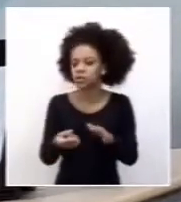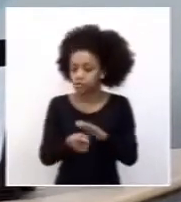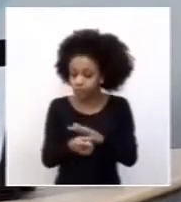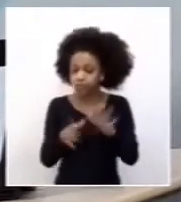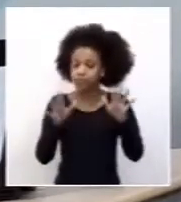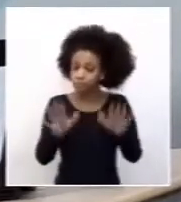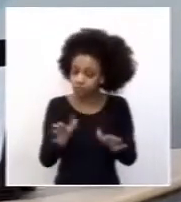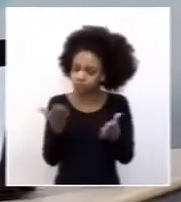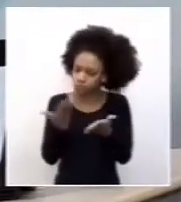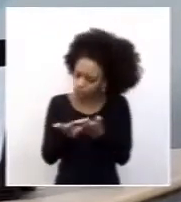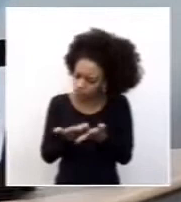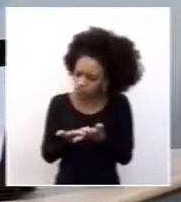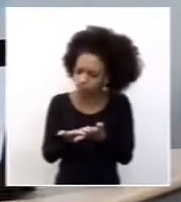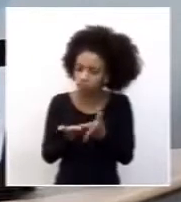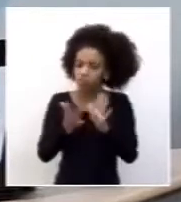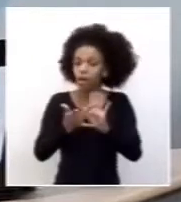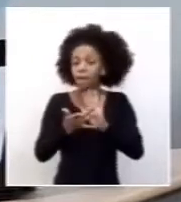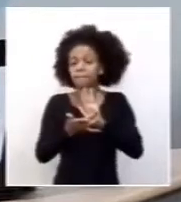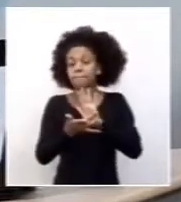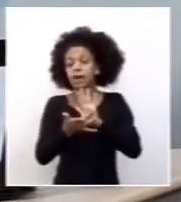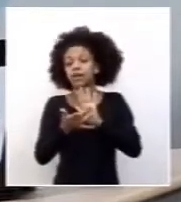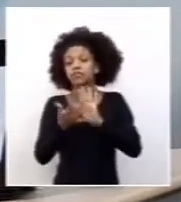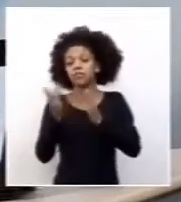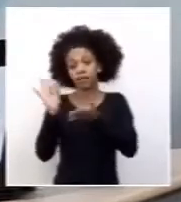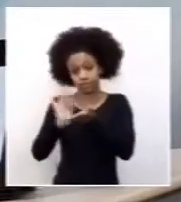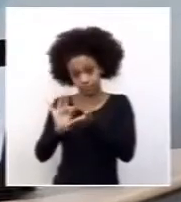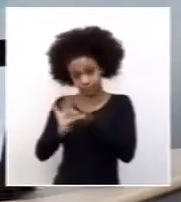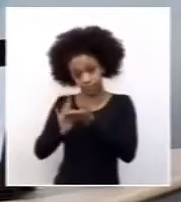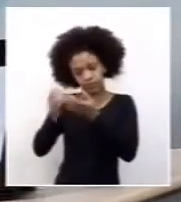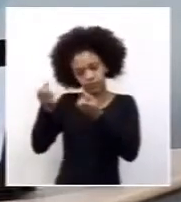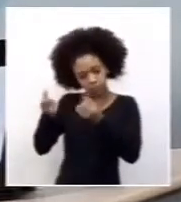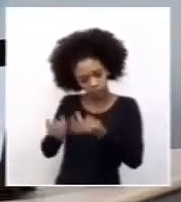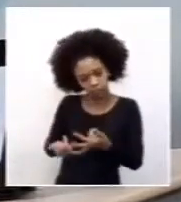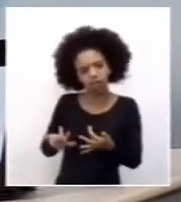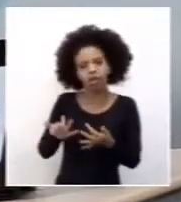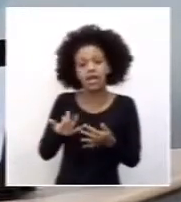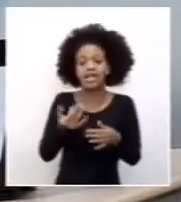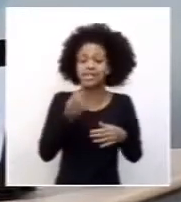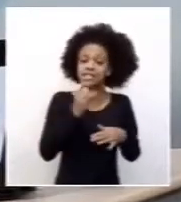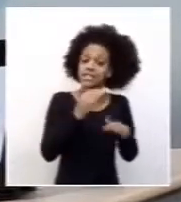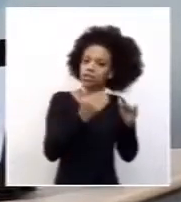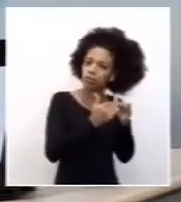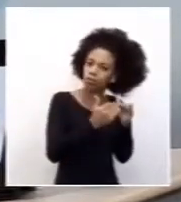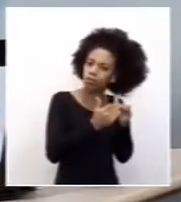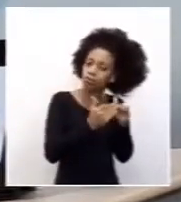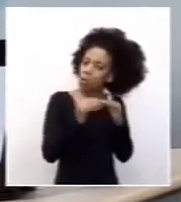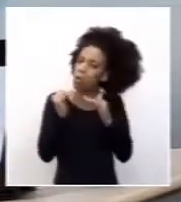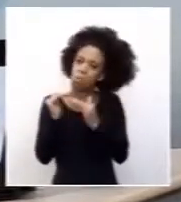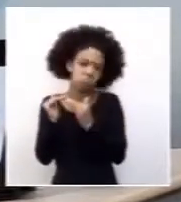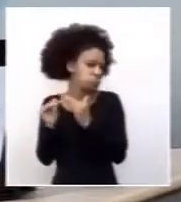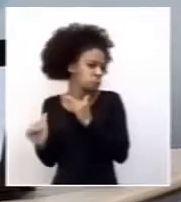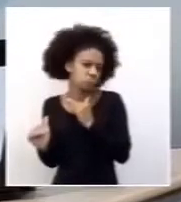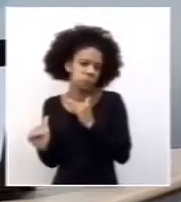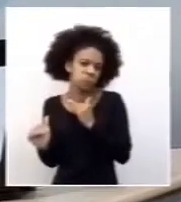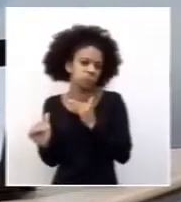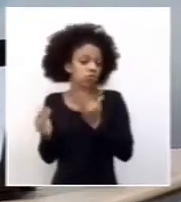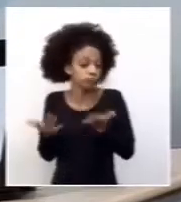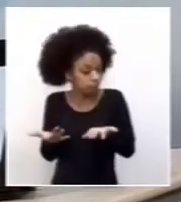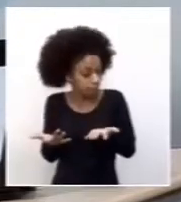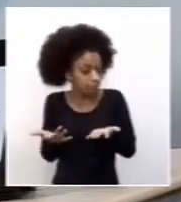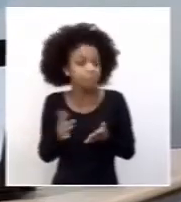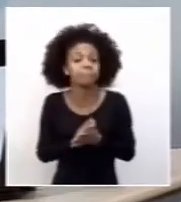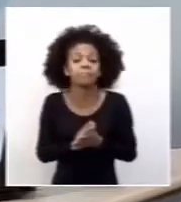esse momento de interação no chat, nós vamos discorrer essas afirmações e para dizer se concorda como verdadeiro ou discorda como falso. Tá?